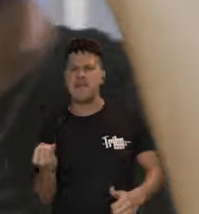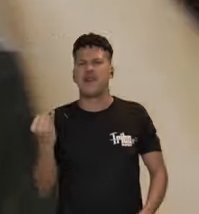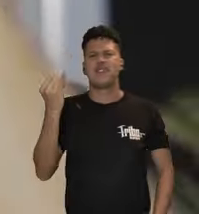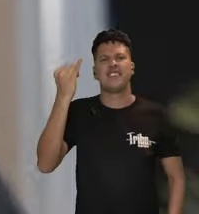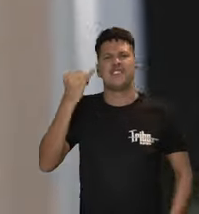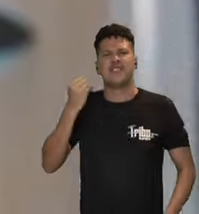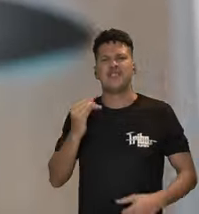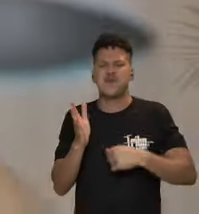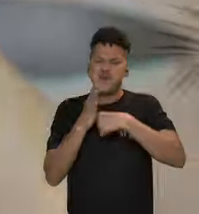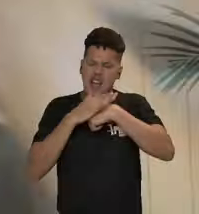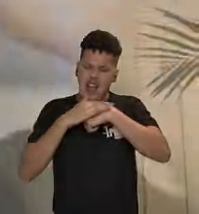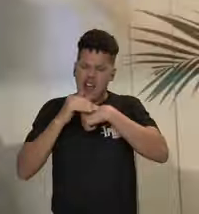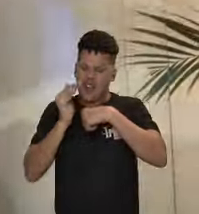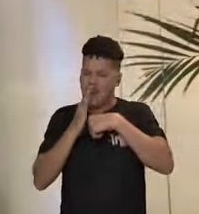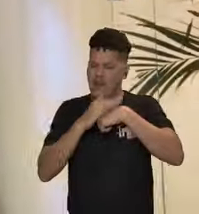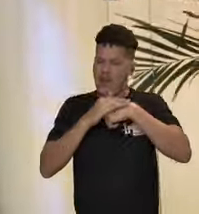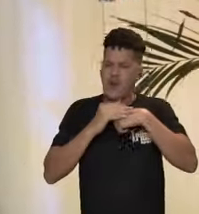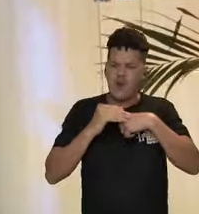o calor do